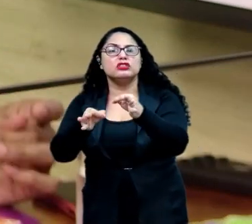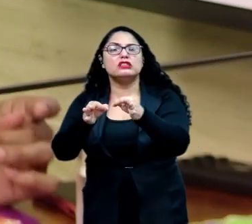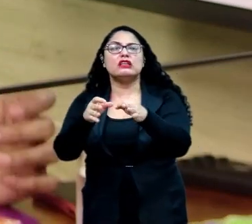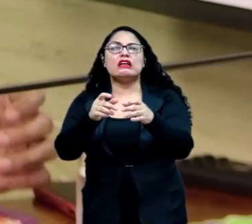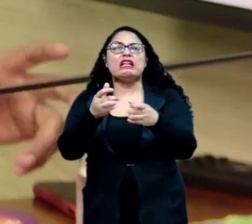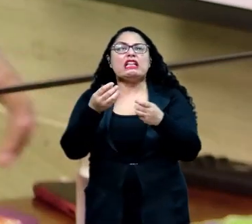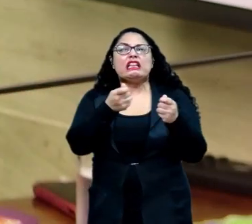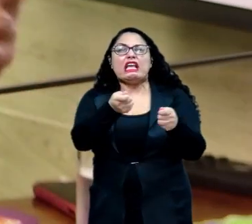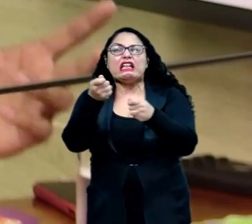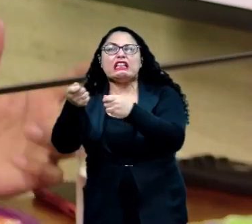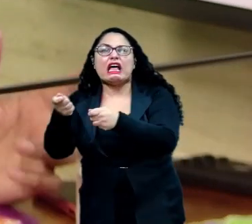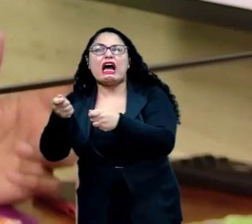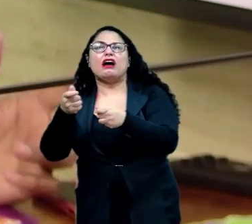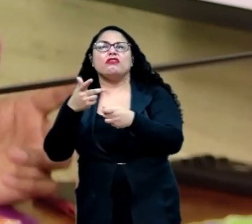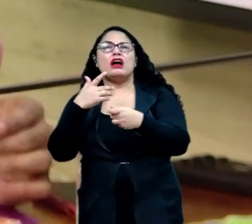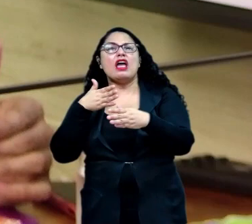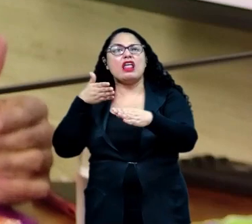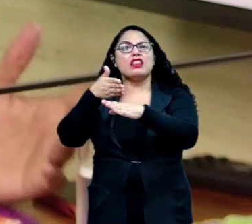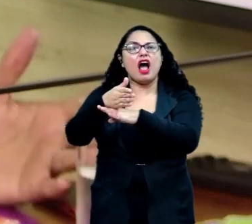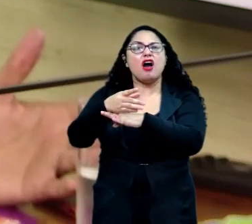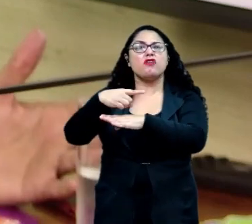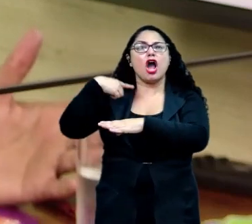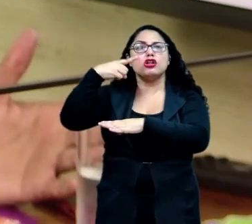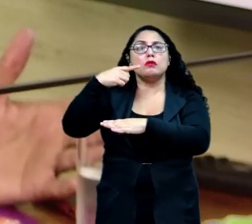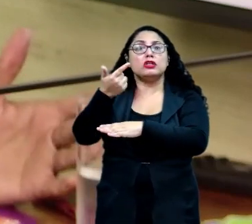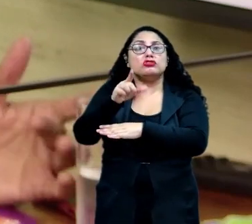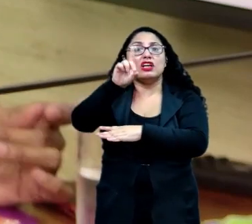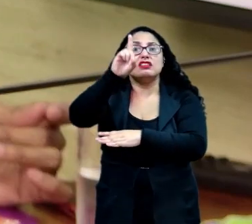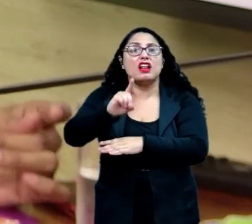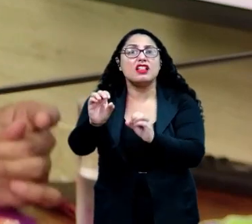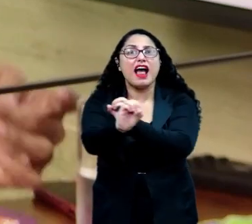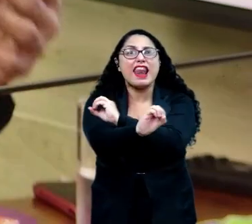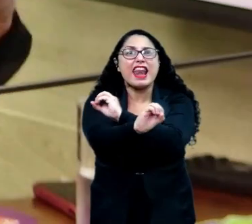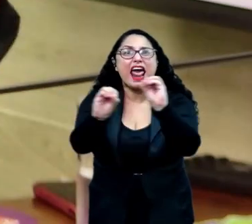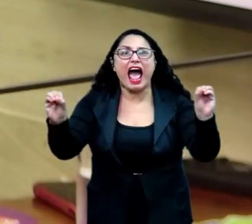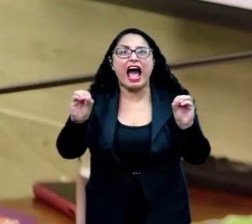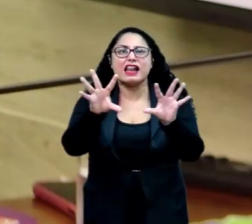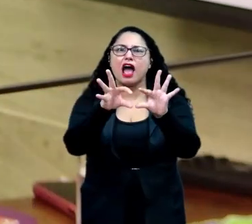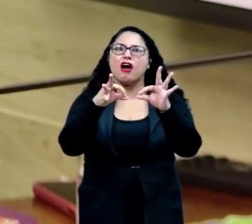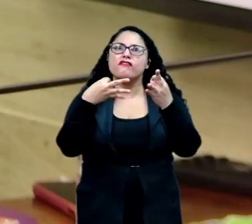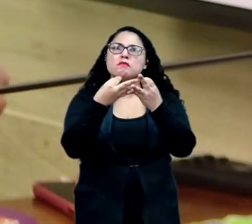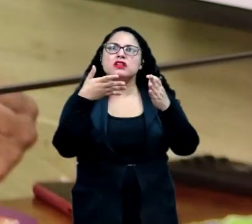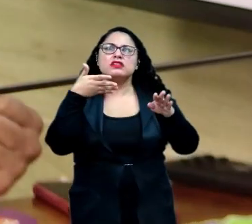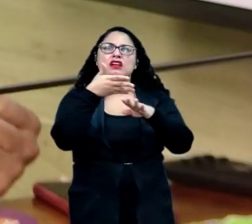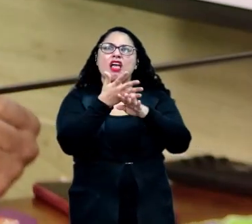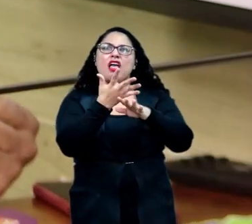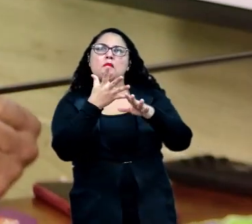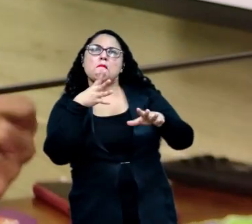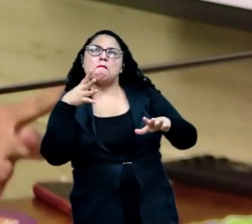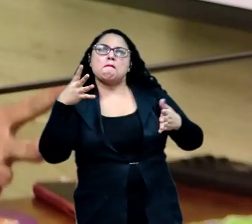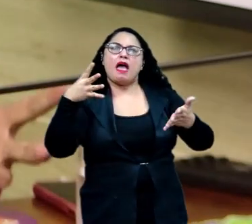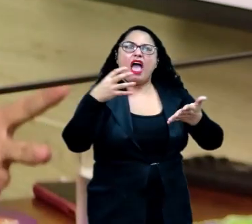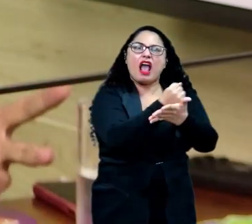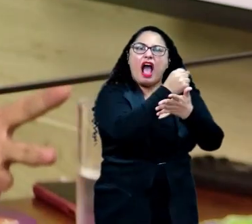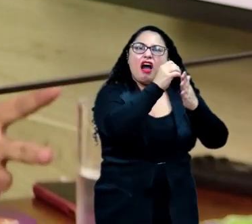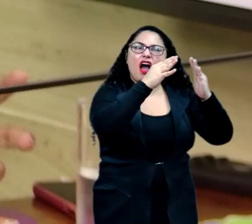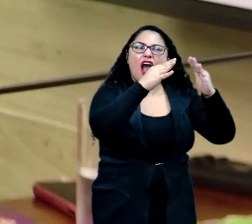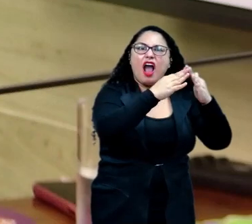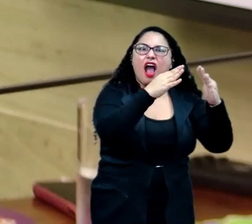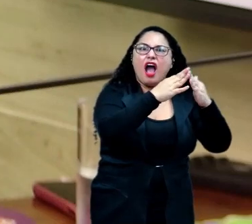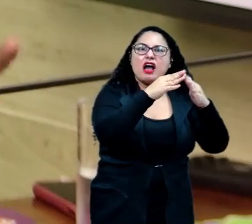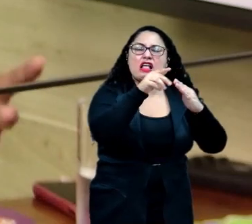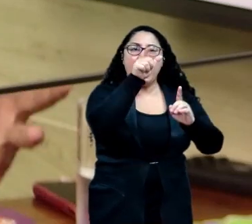podia fazer, entrava com o advogado, mas ele não tinha direito a nada. E a família chegava, se instalava na casa dessa pessoa